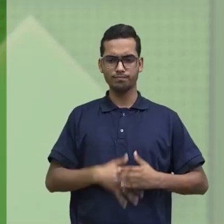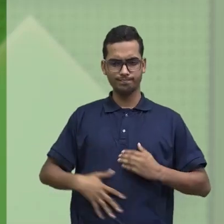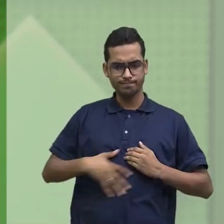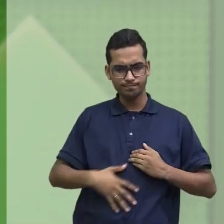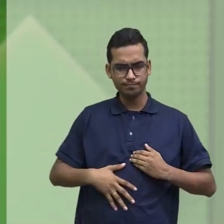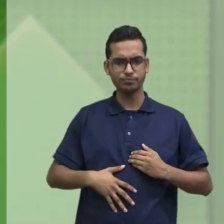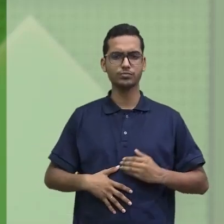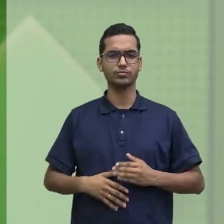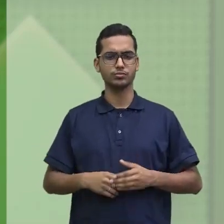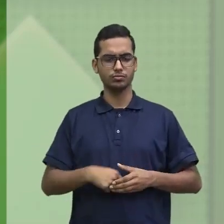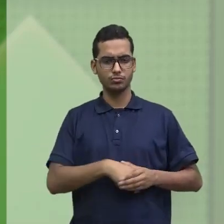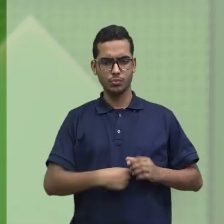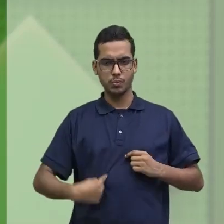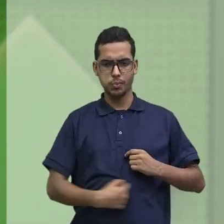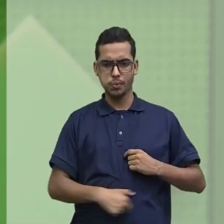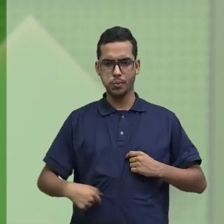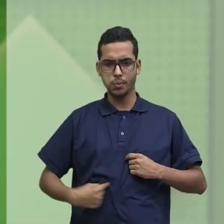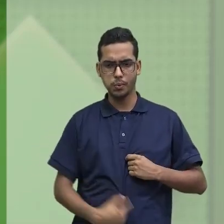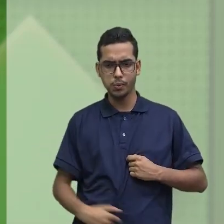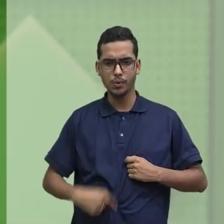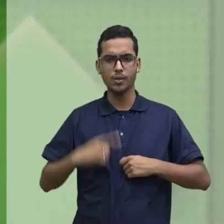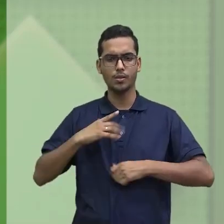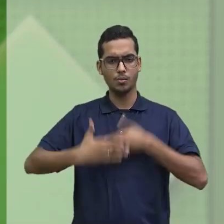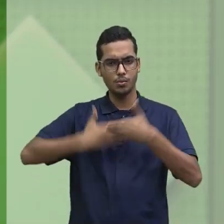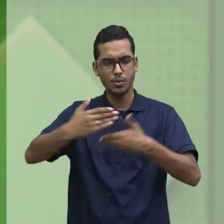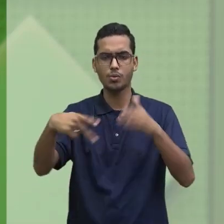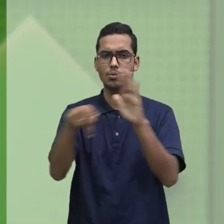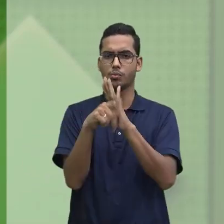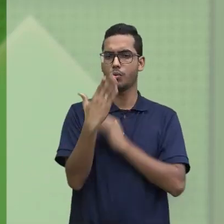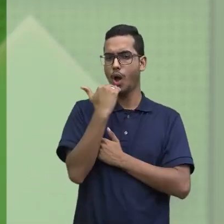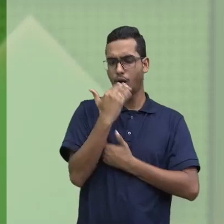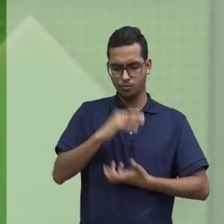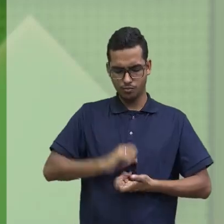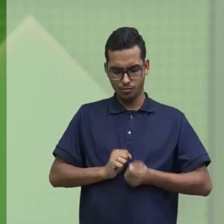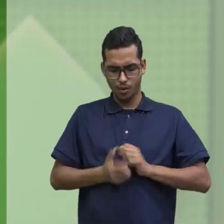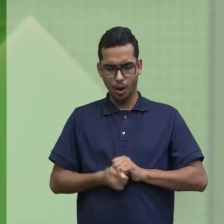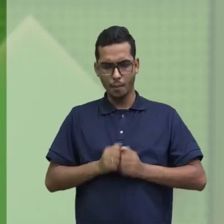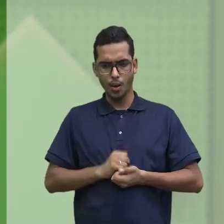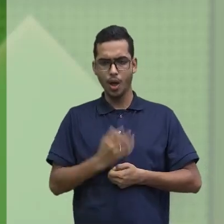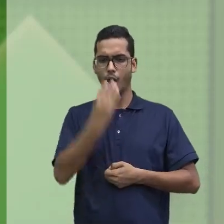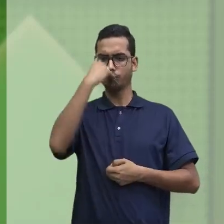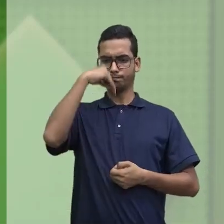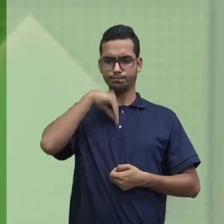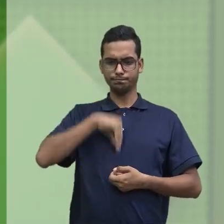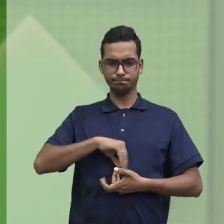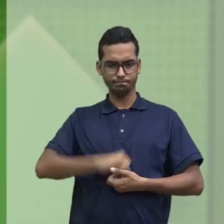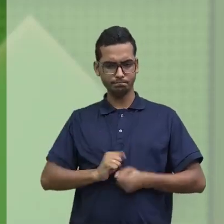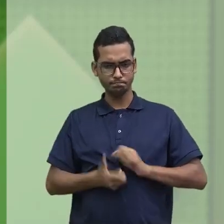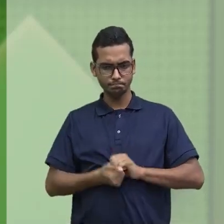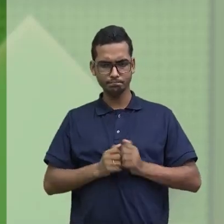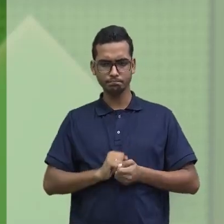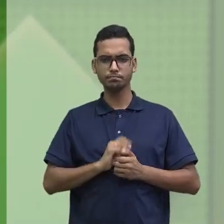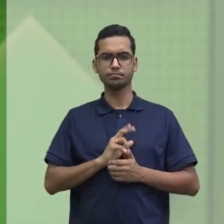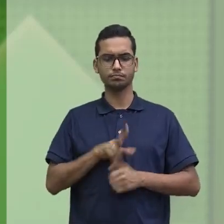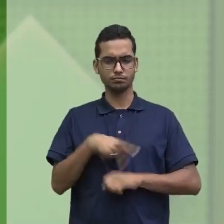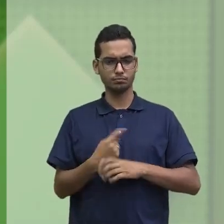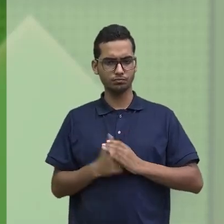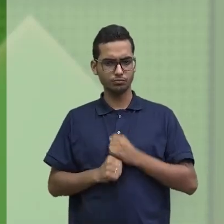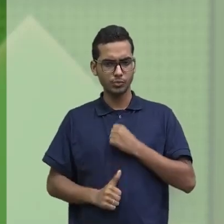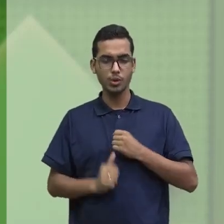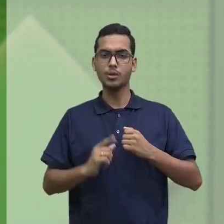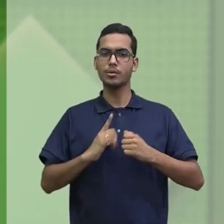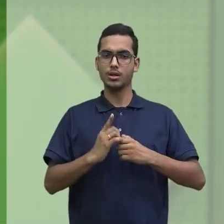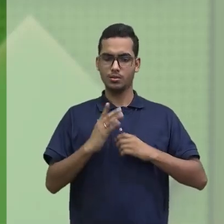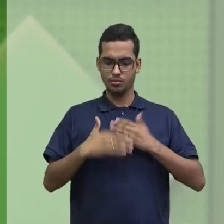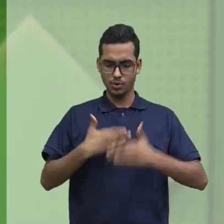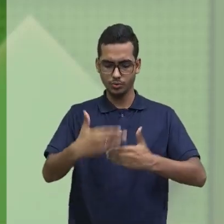que são aí os órgãos que digerem os alimentos, e aí cada vez mais eles vão se acumular até gerar, então, essas doenças,